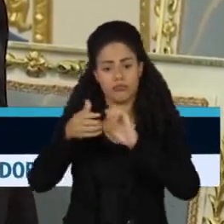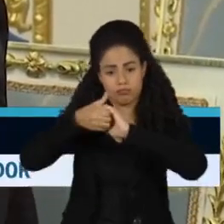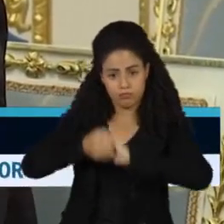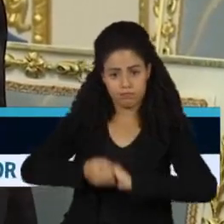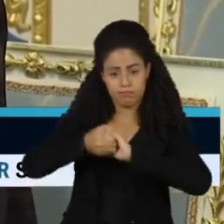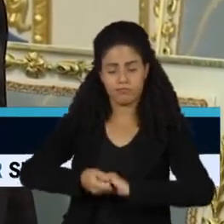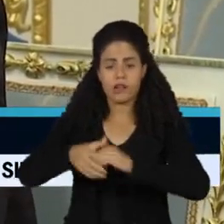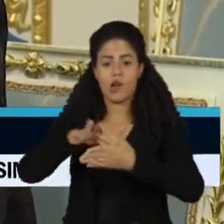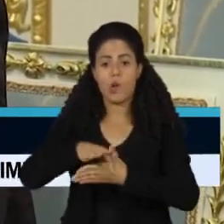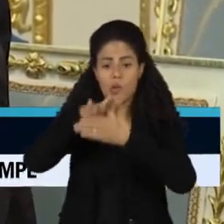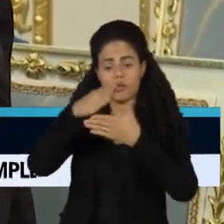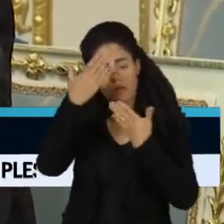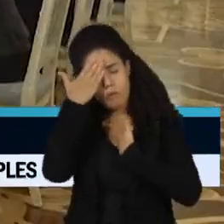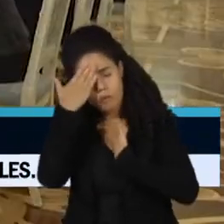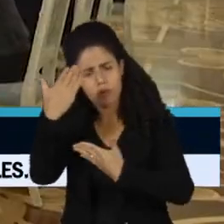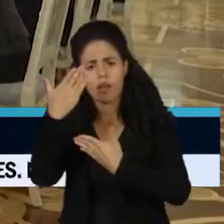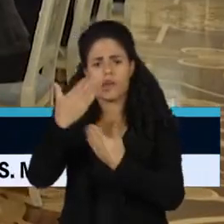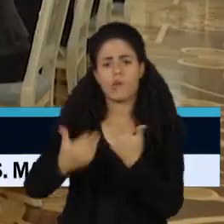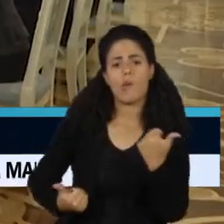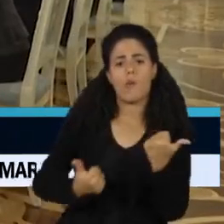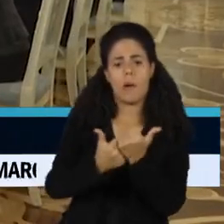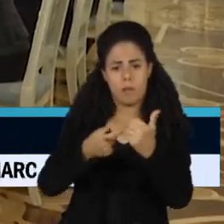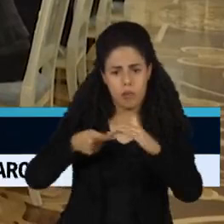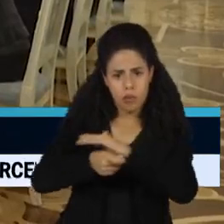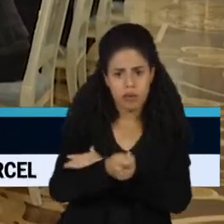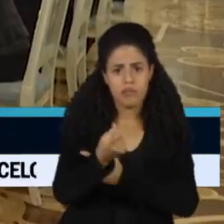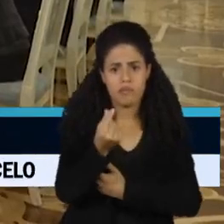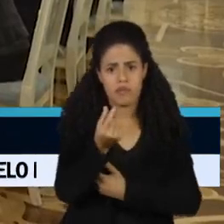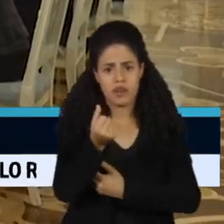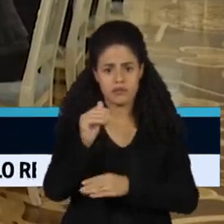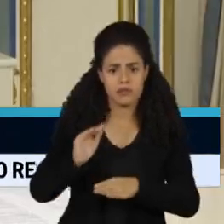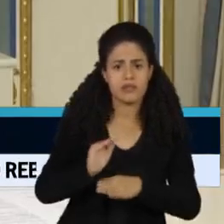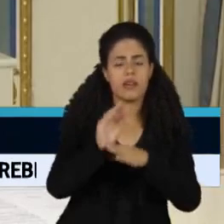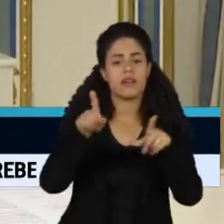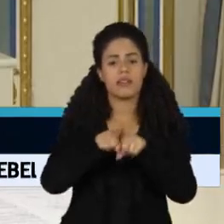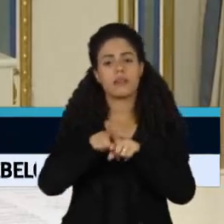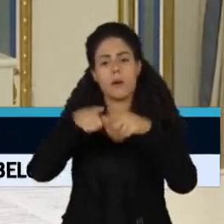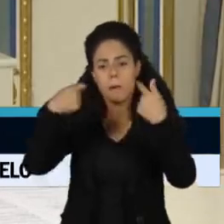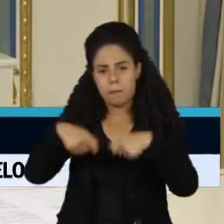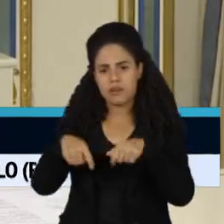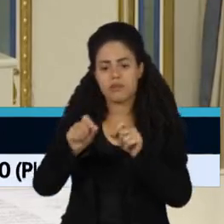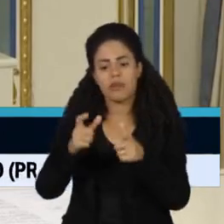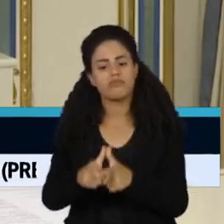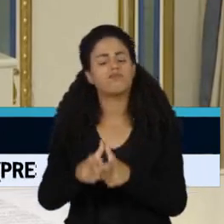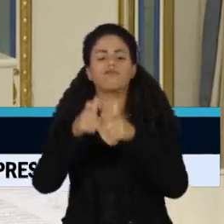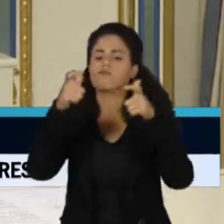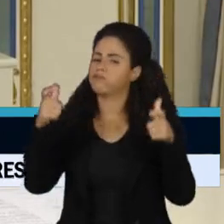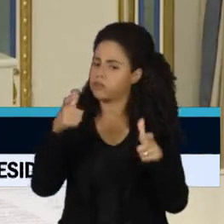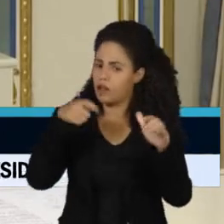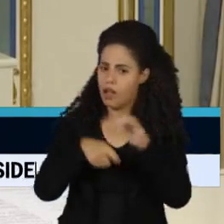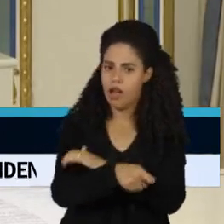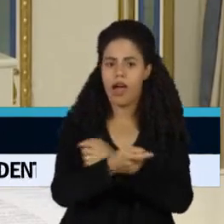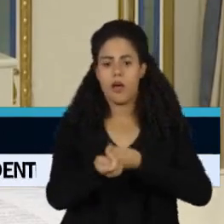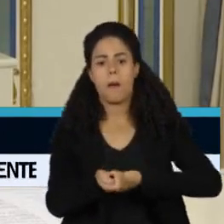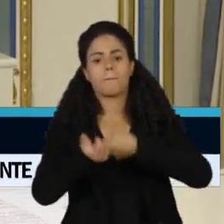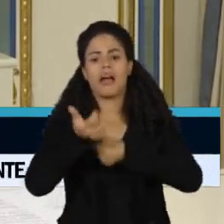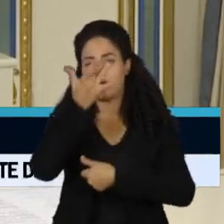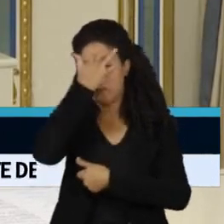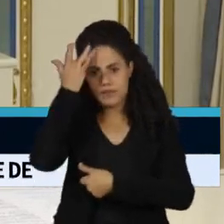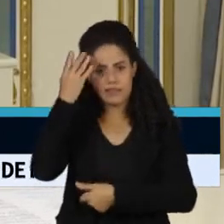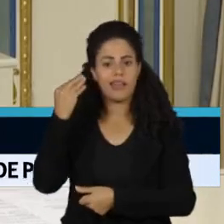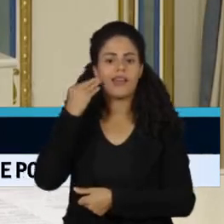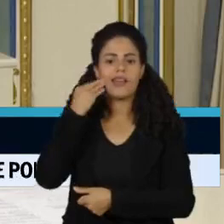líder ucraniano agradeceu o apoio financeiro do bloco, mas disse que é necessário ampliar o auxílio para que o país resista à